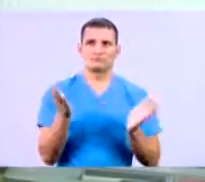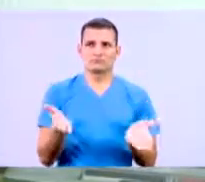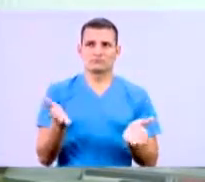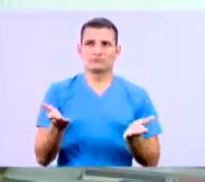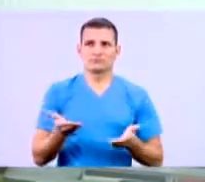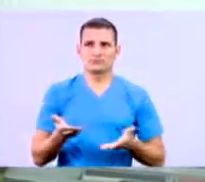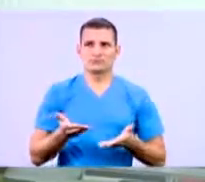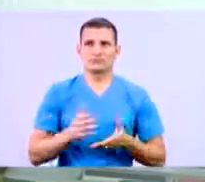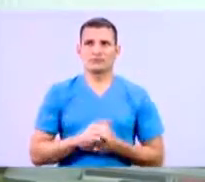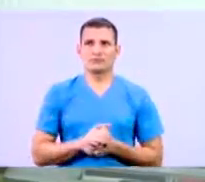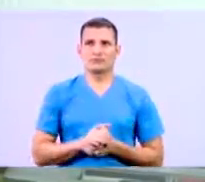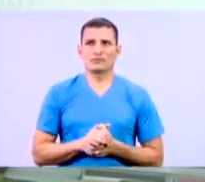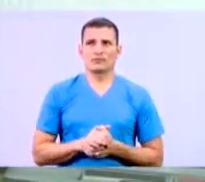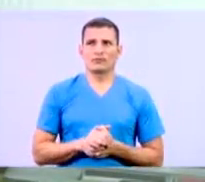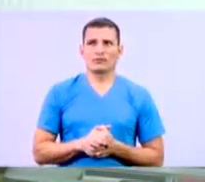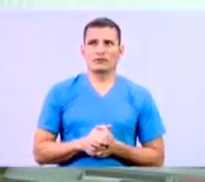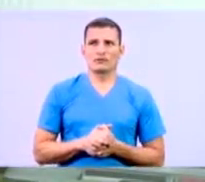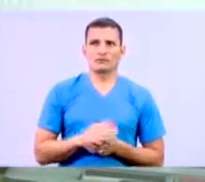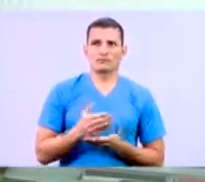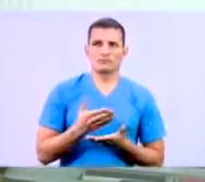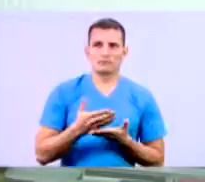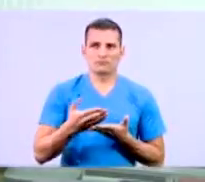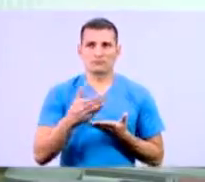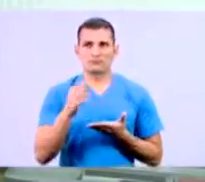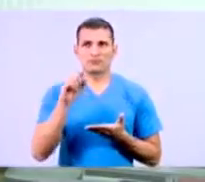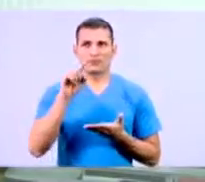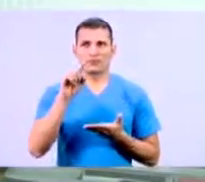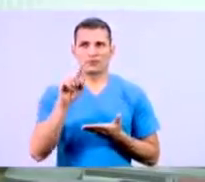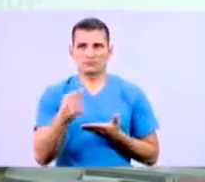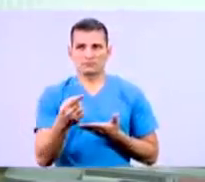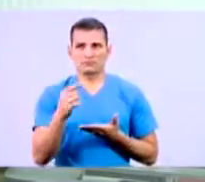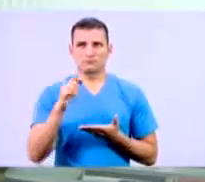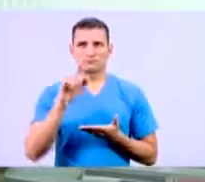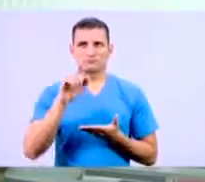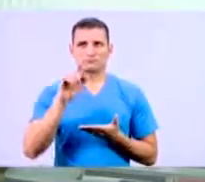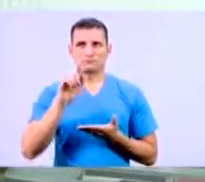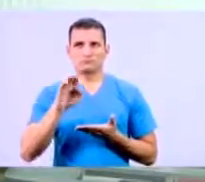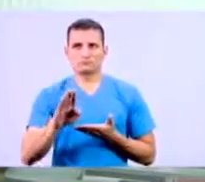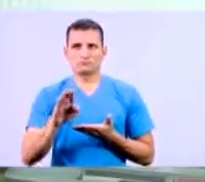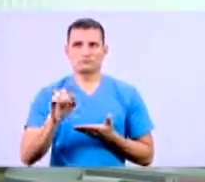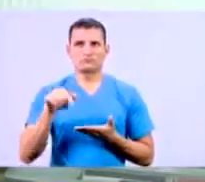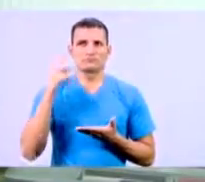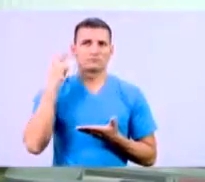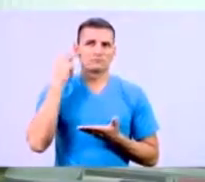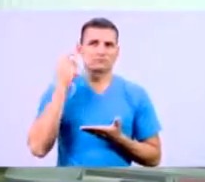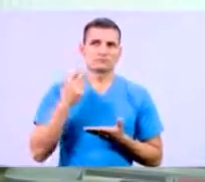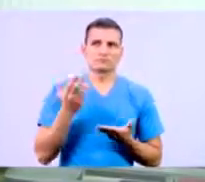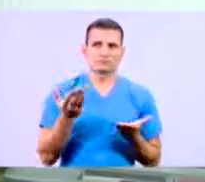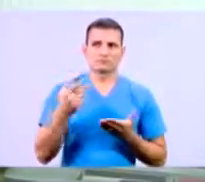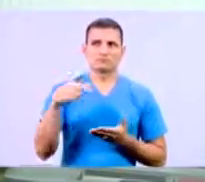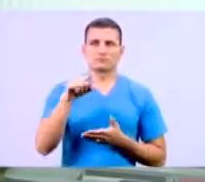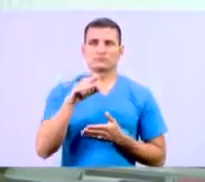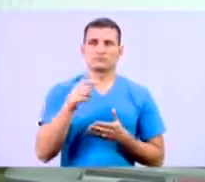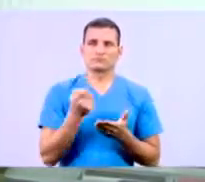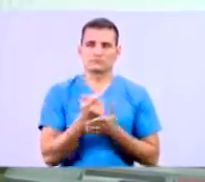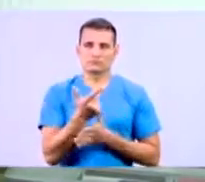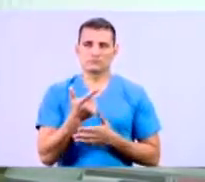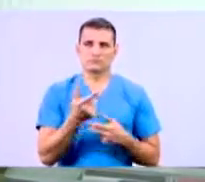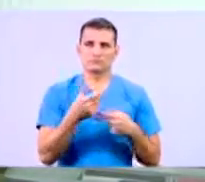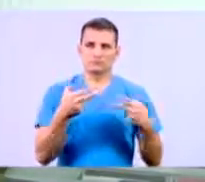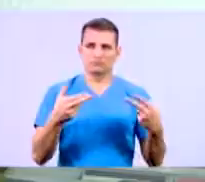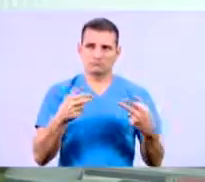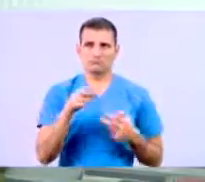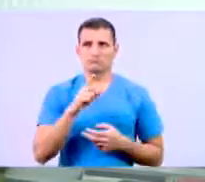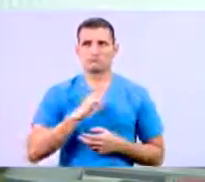meio a partir ali do 1000, né, de 1 gigabit por segundo. É muito comum vocês comprarem hoje um dispositivo que já atue com